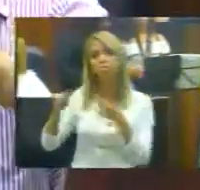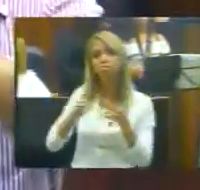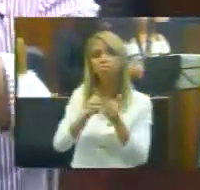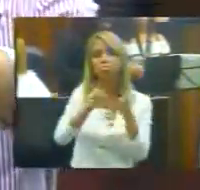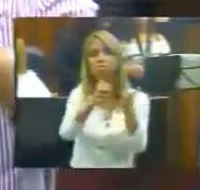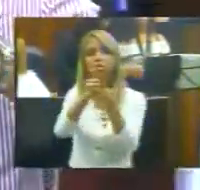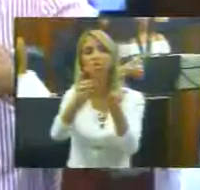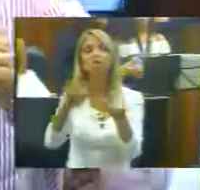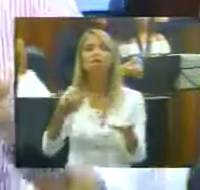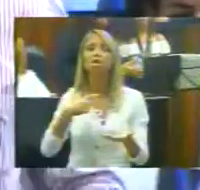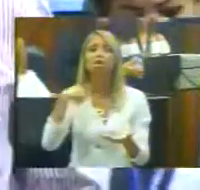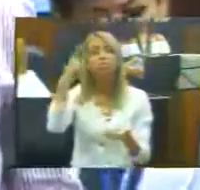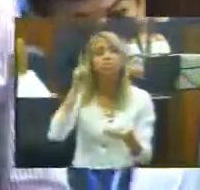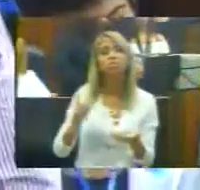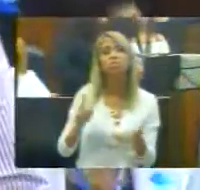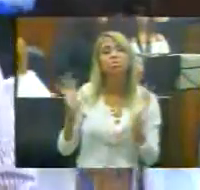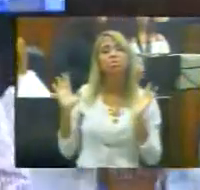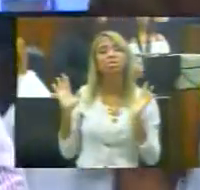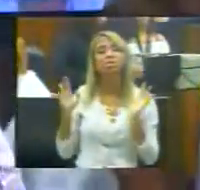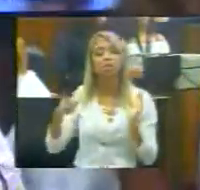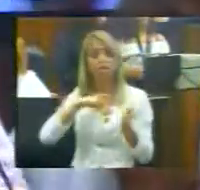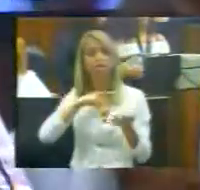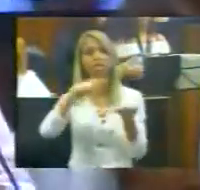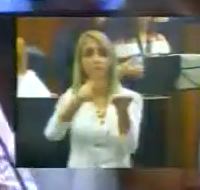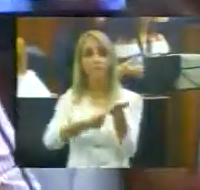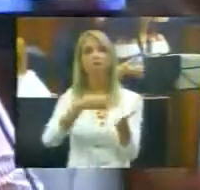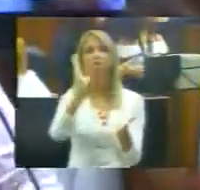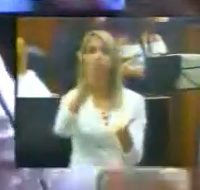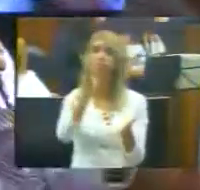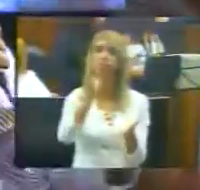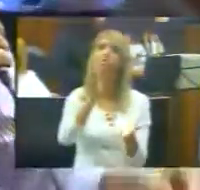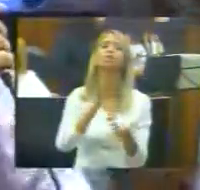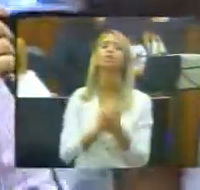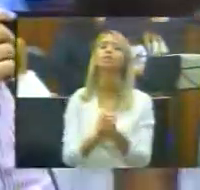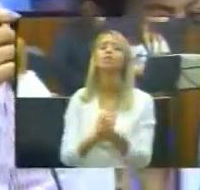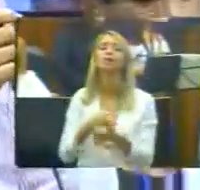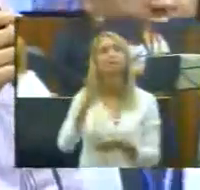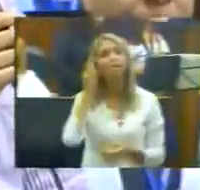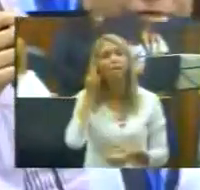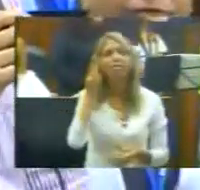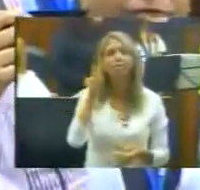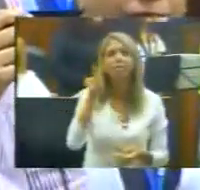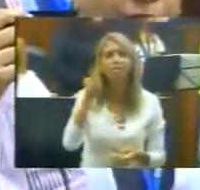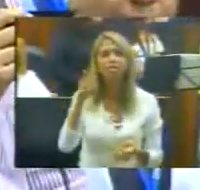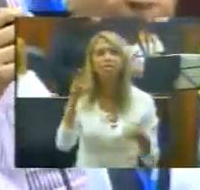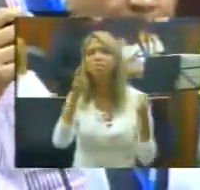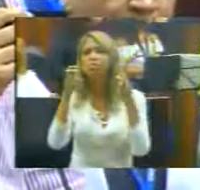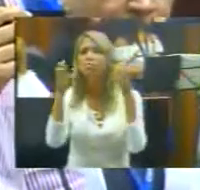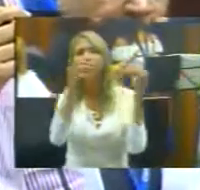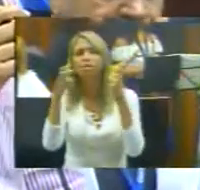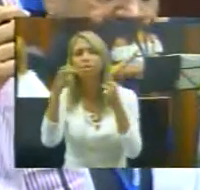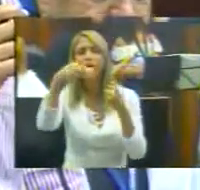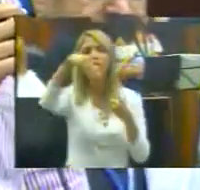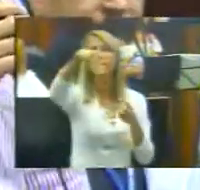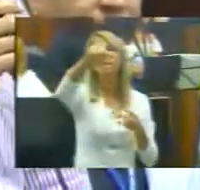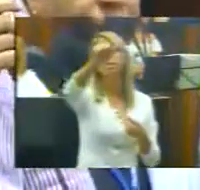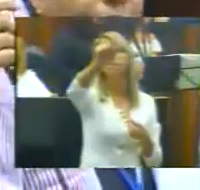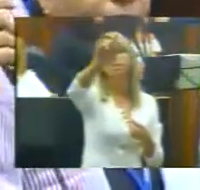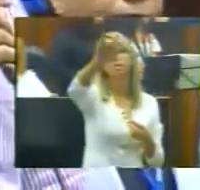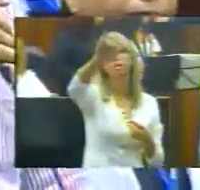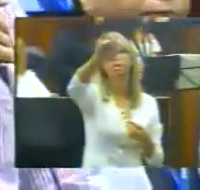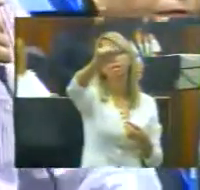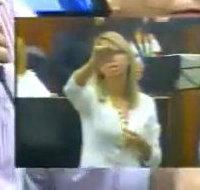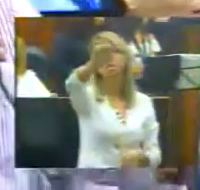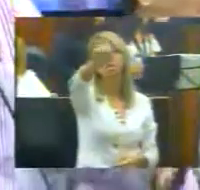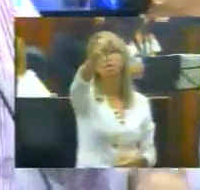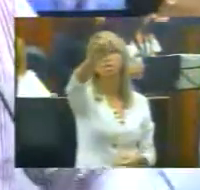endereço que foi definido ali, né, daquela visitação. E fomos parar lá em Maria Joaquina, na segunda-feira.